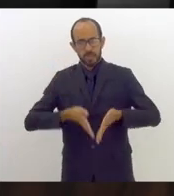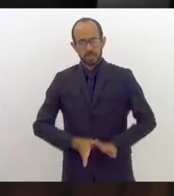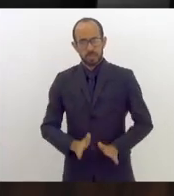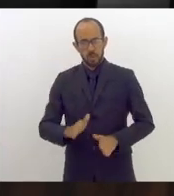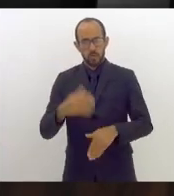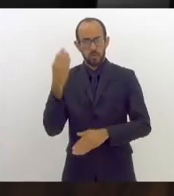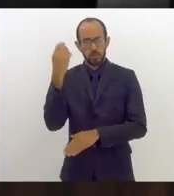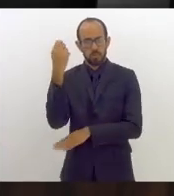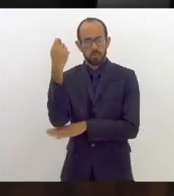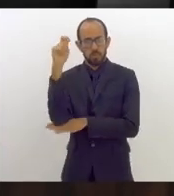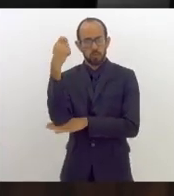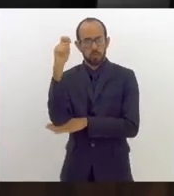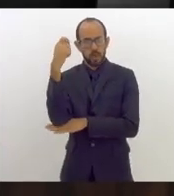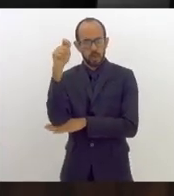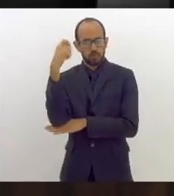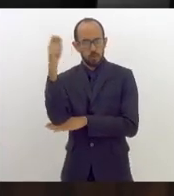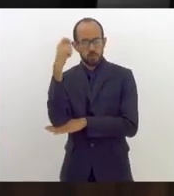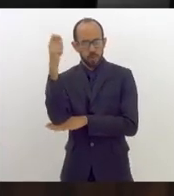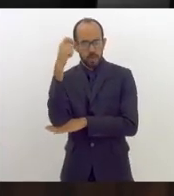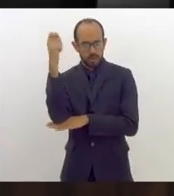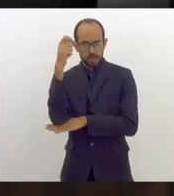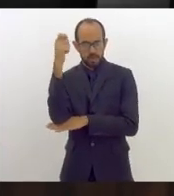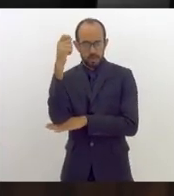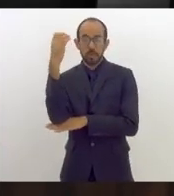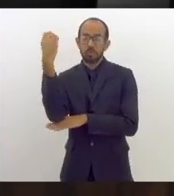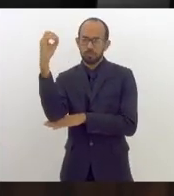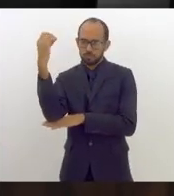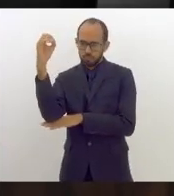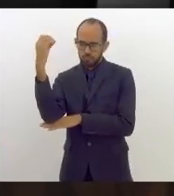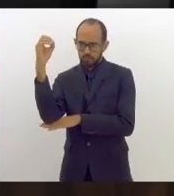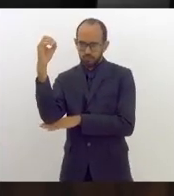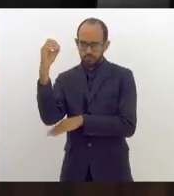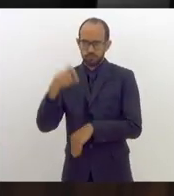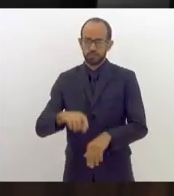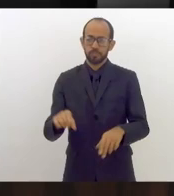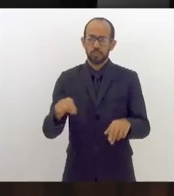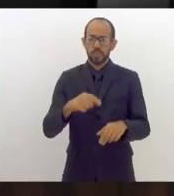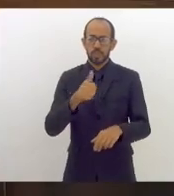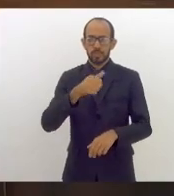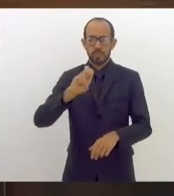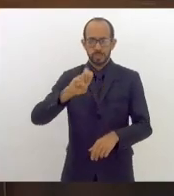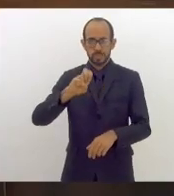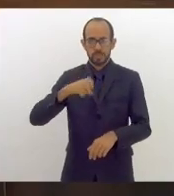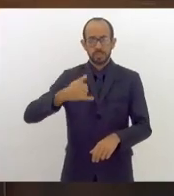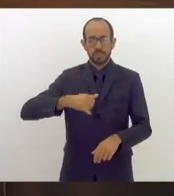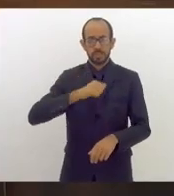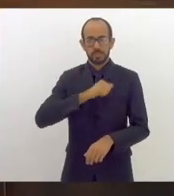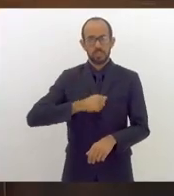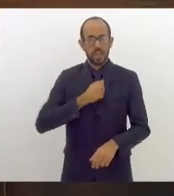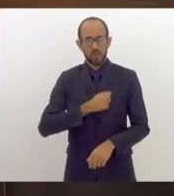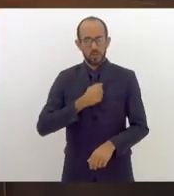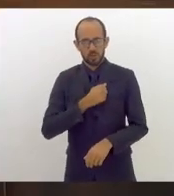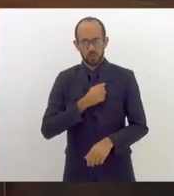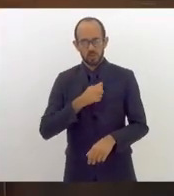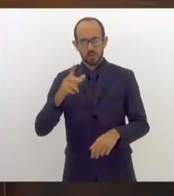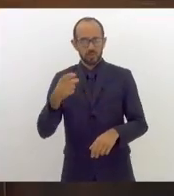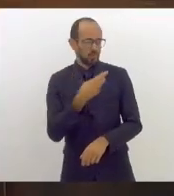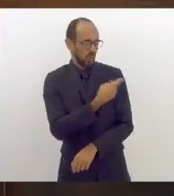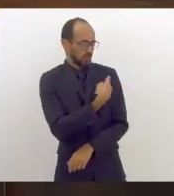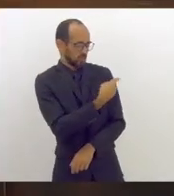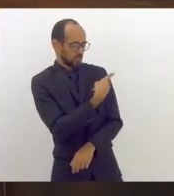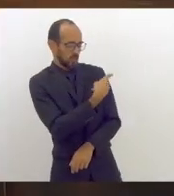do Sul e aí uma coincidência maravilhosa 15 de agosto meu aniversário fazemos juntos